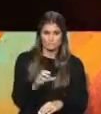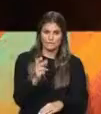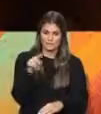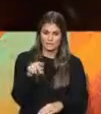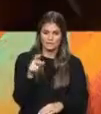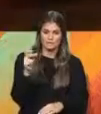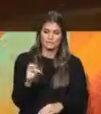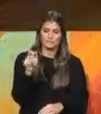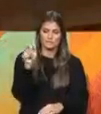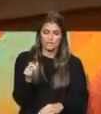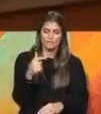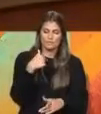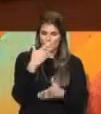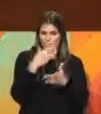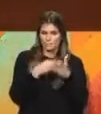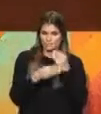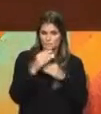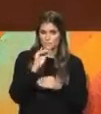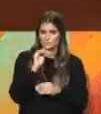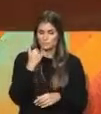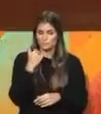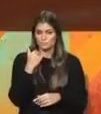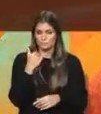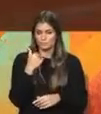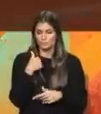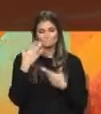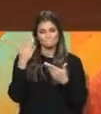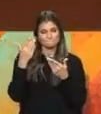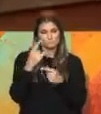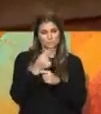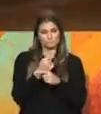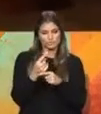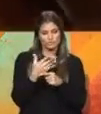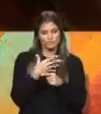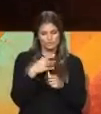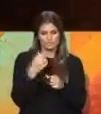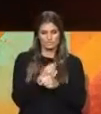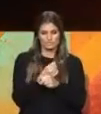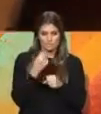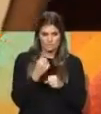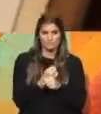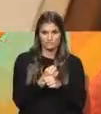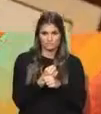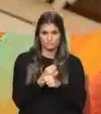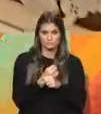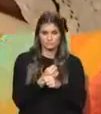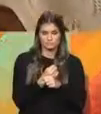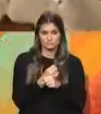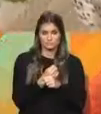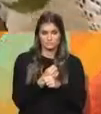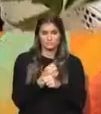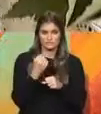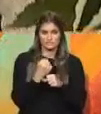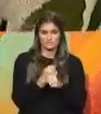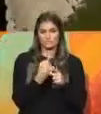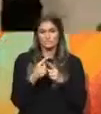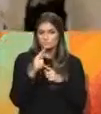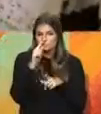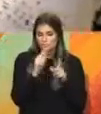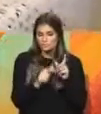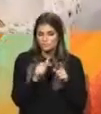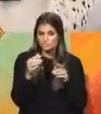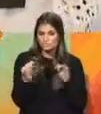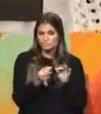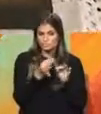era a Joaquina Coelho, e foi com ela que aprendi, a minha mestra, que lhe devo muito, porque eu adoro fazer este tipo de trabalhos, e fizemos aqui várias pessoas este tipo